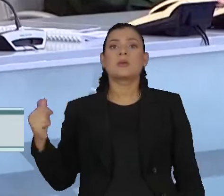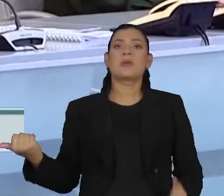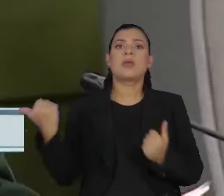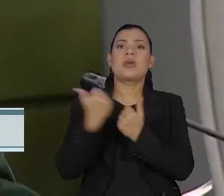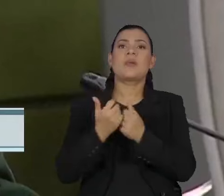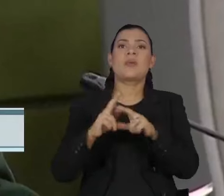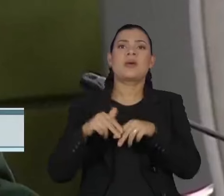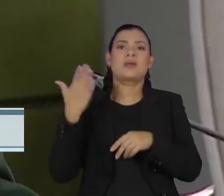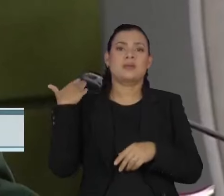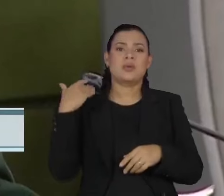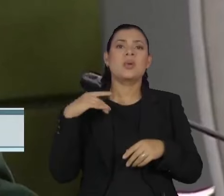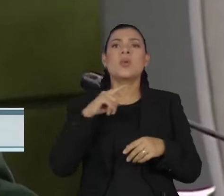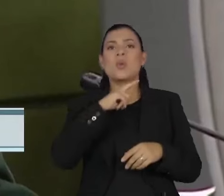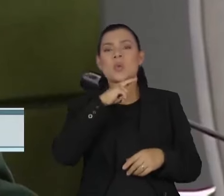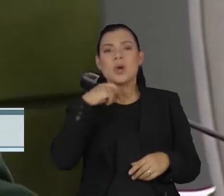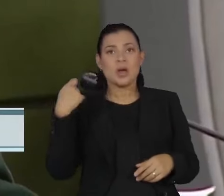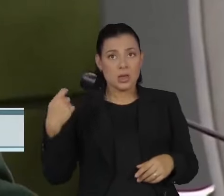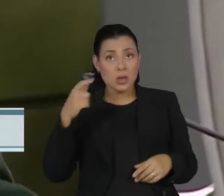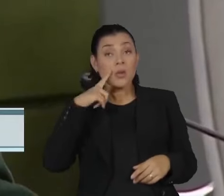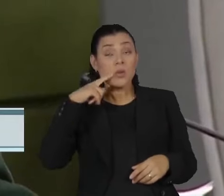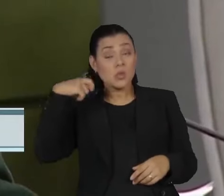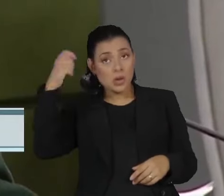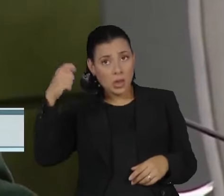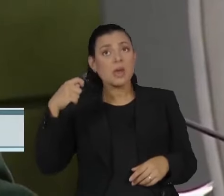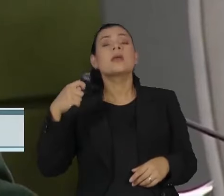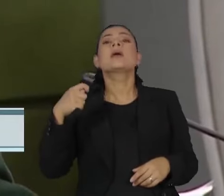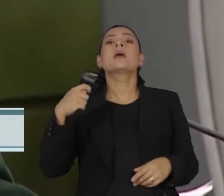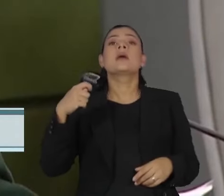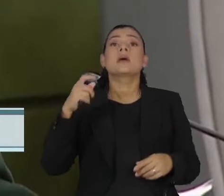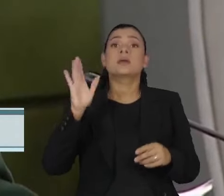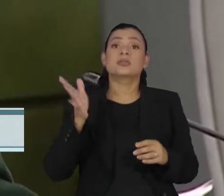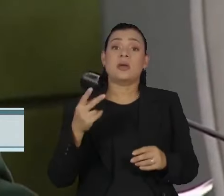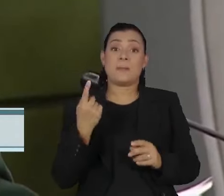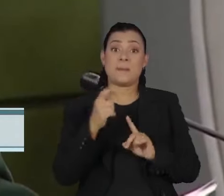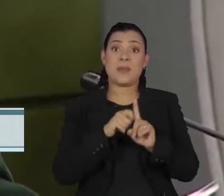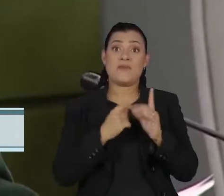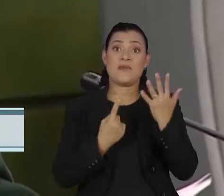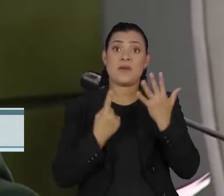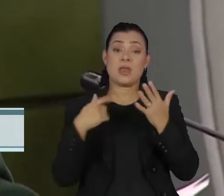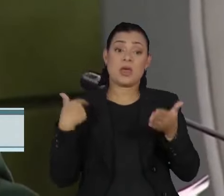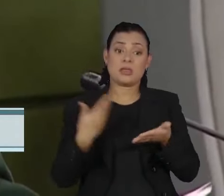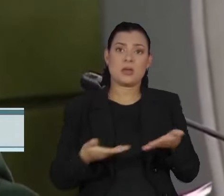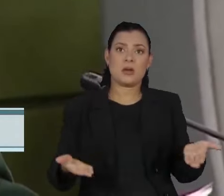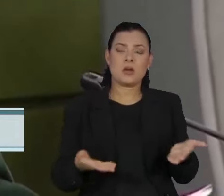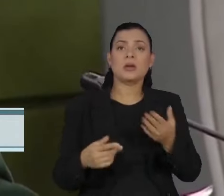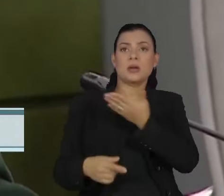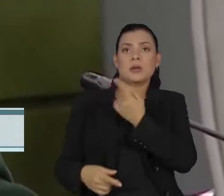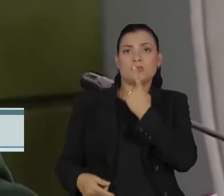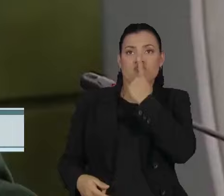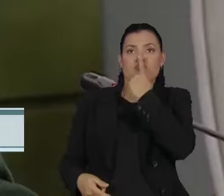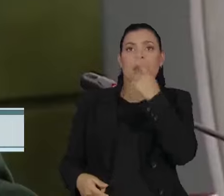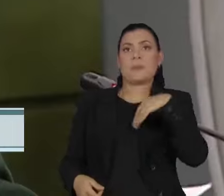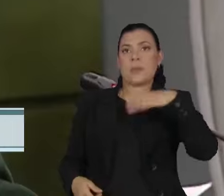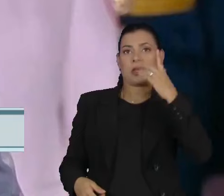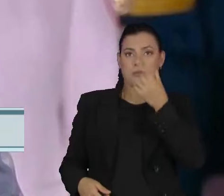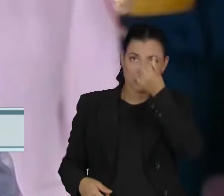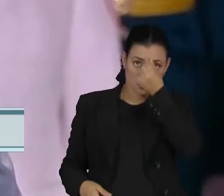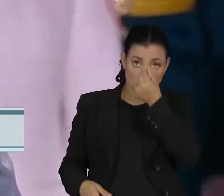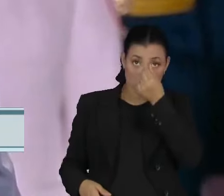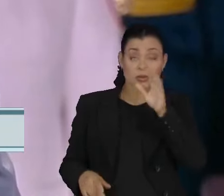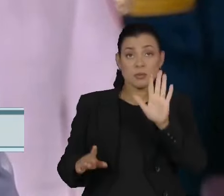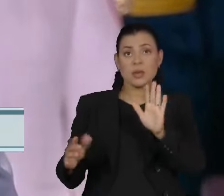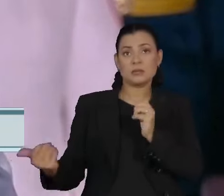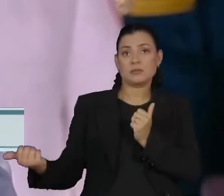Ucrânia, em fevereiro de 2022. Shoigu é considerado muito próximo a Putin. Ele vai